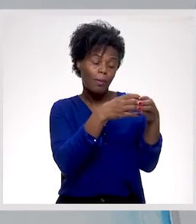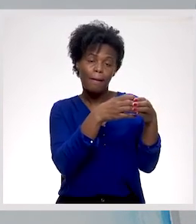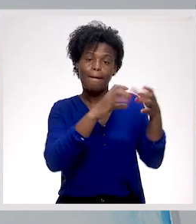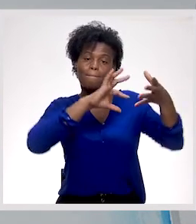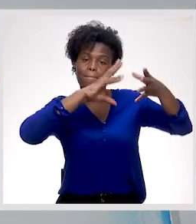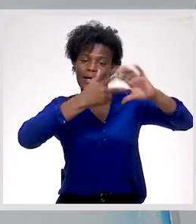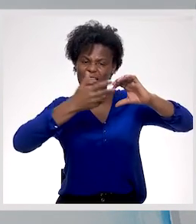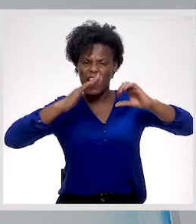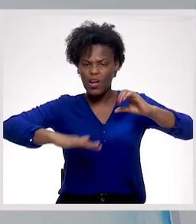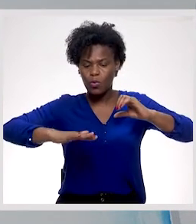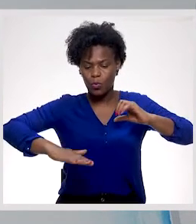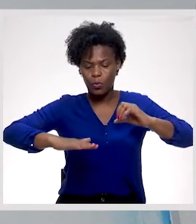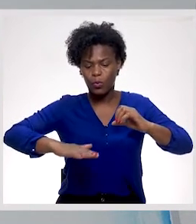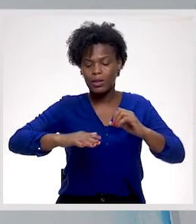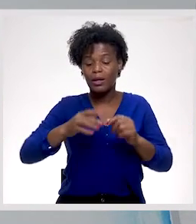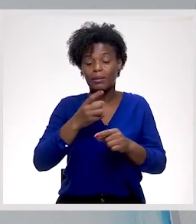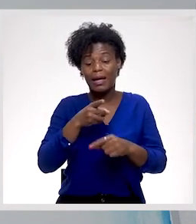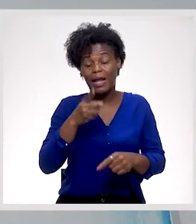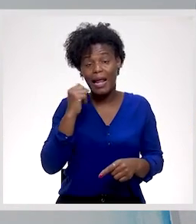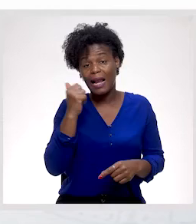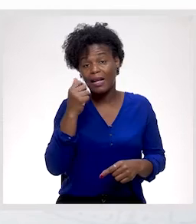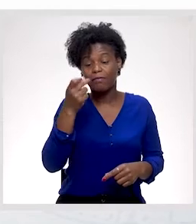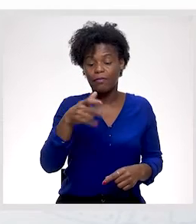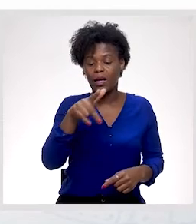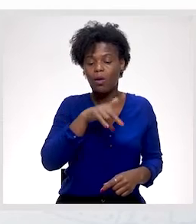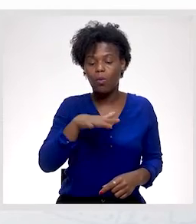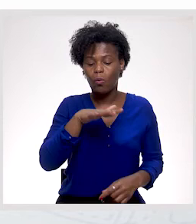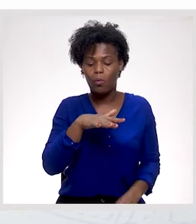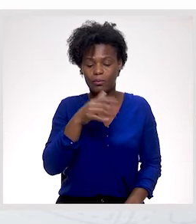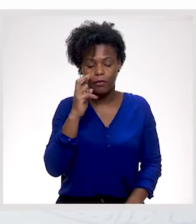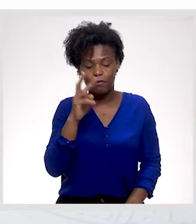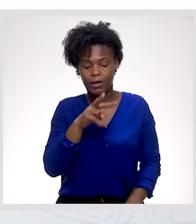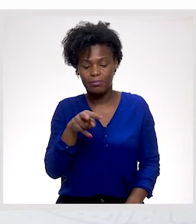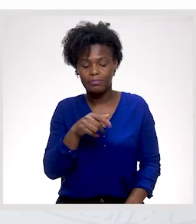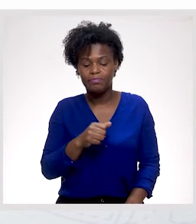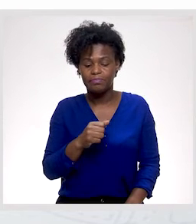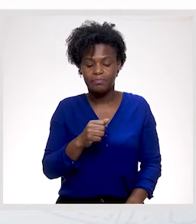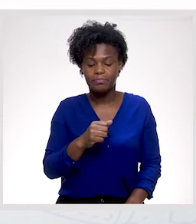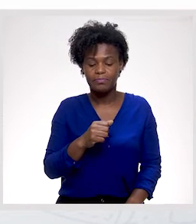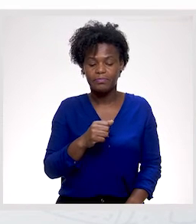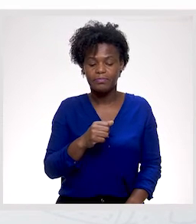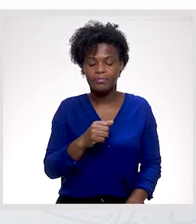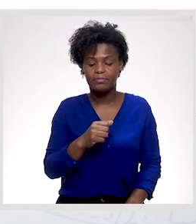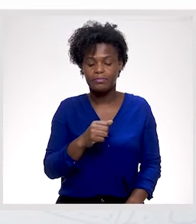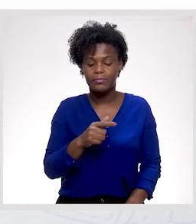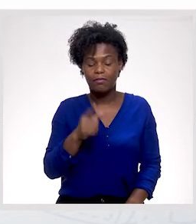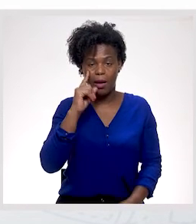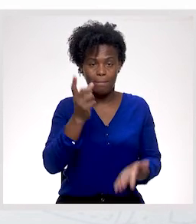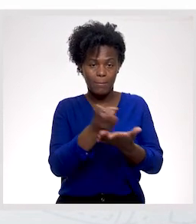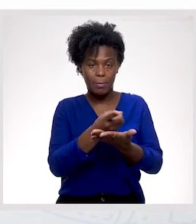anões, que se localizam. Novamente, vamos ver o mapa do Sistema Solar